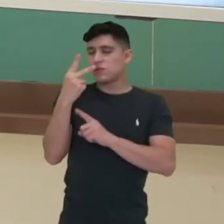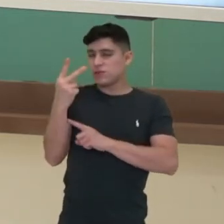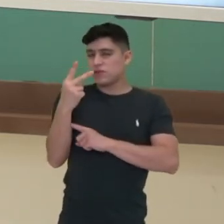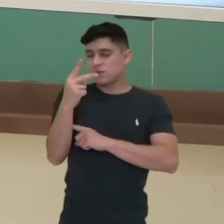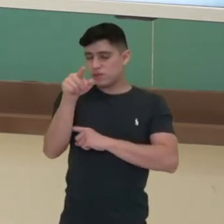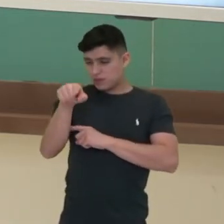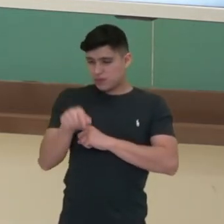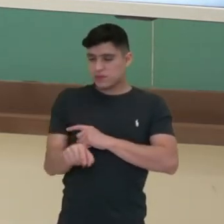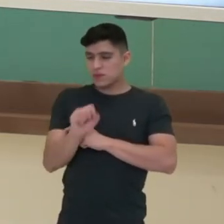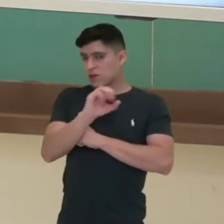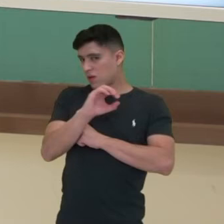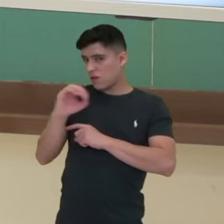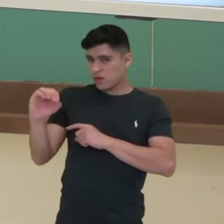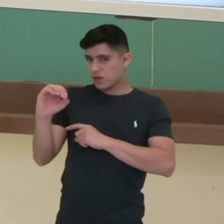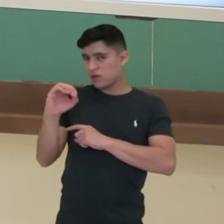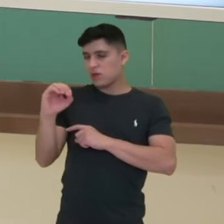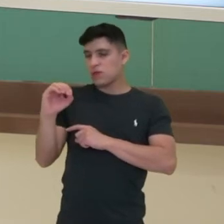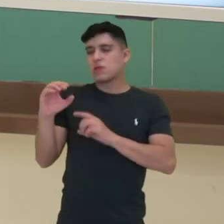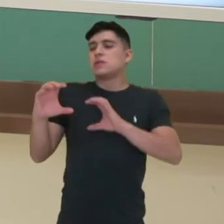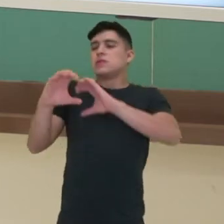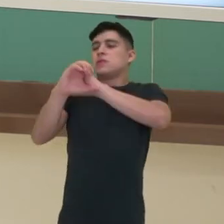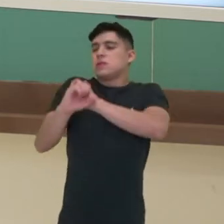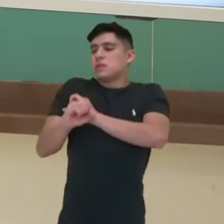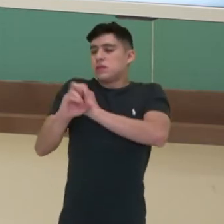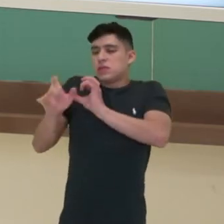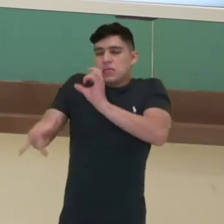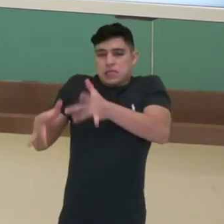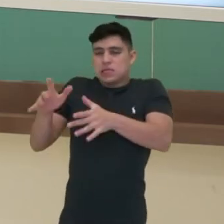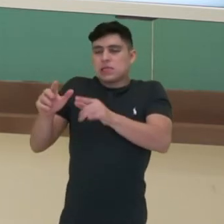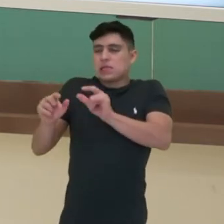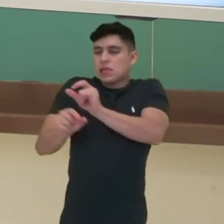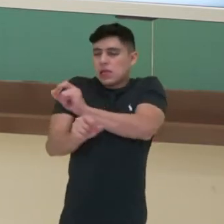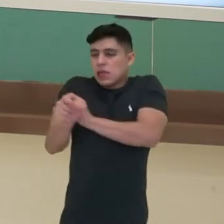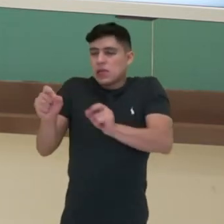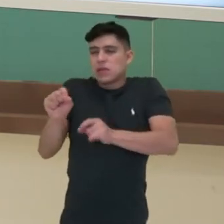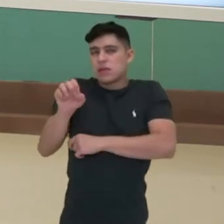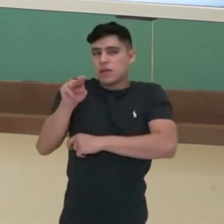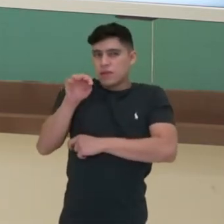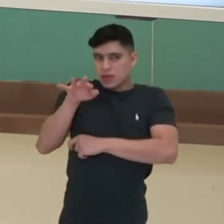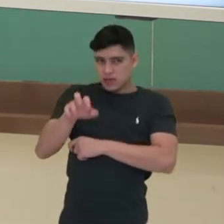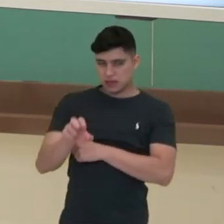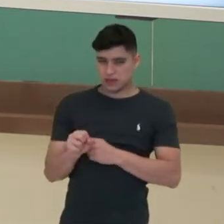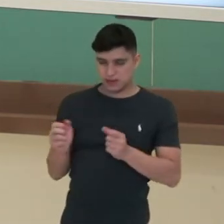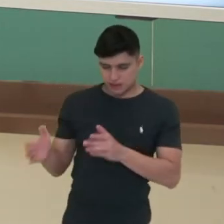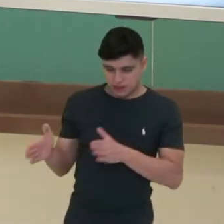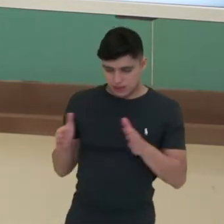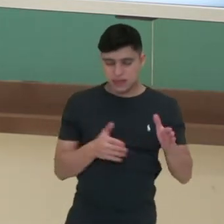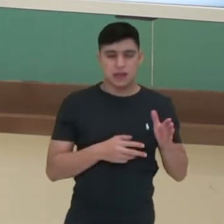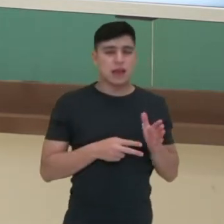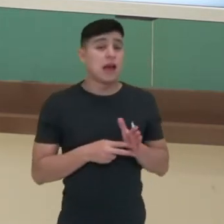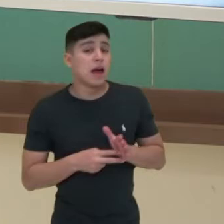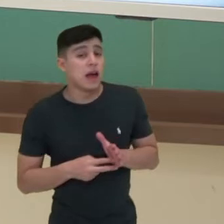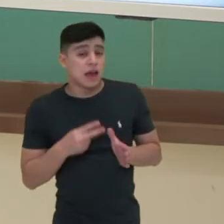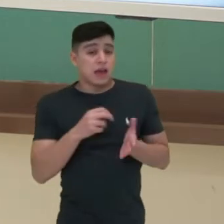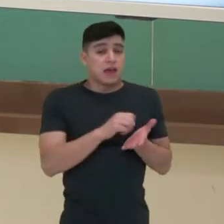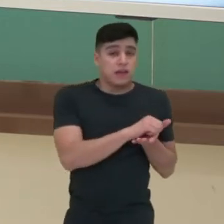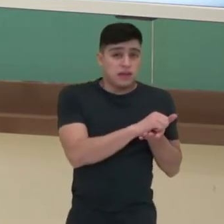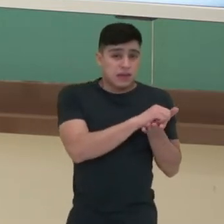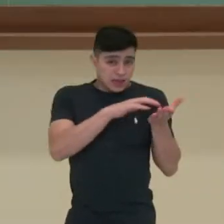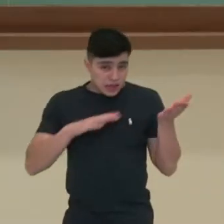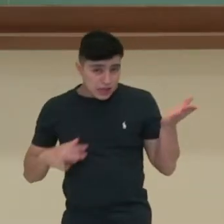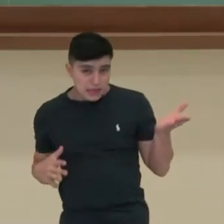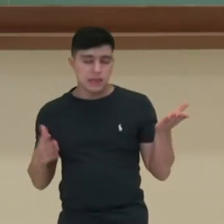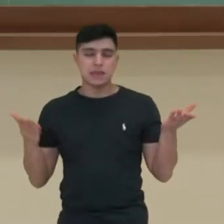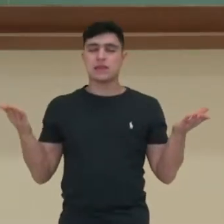ali, 800 indivíduos, 800 sementes formadas a partir dali. Emendando já com a atividade 2, gente, agora